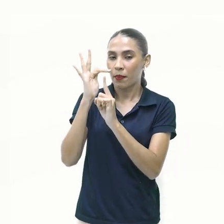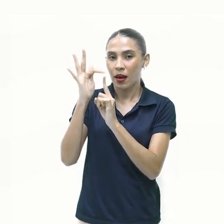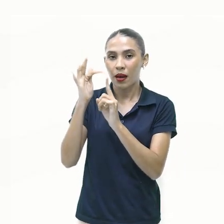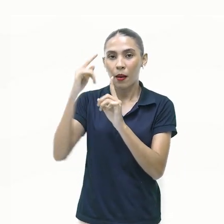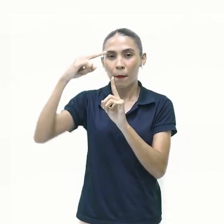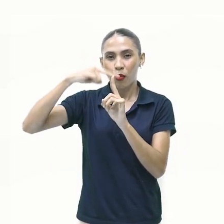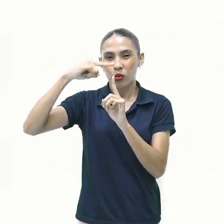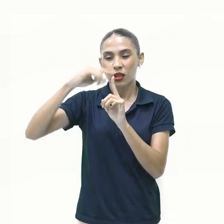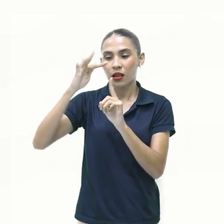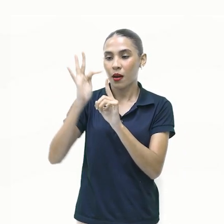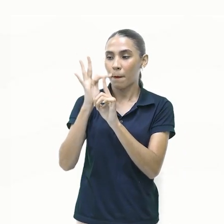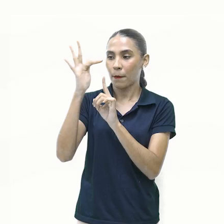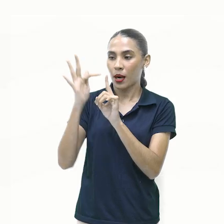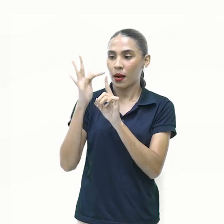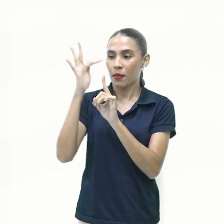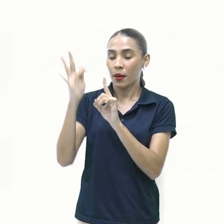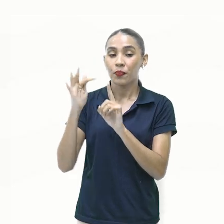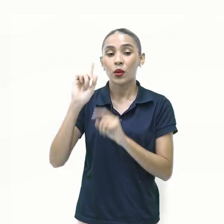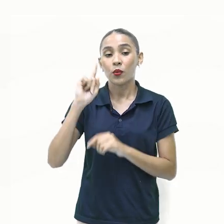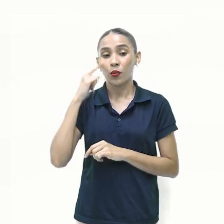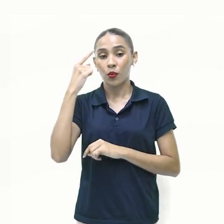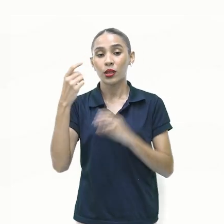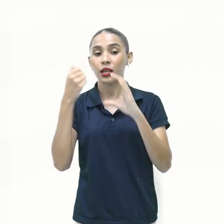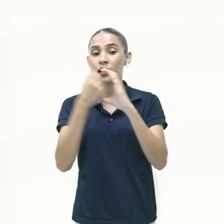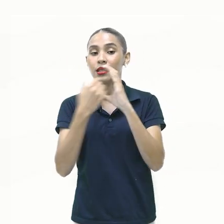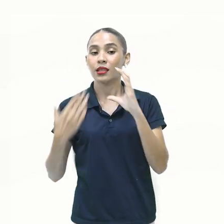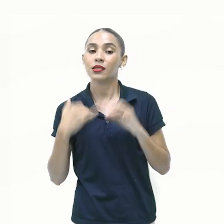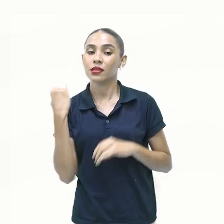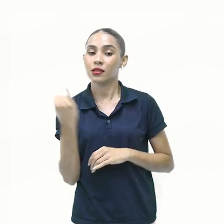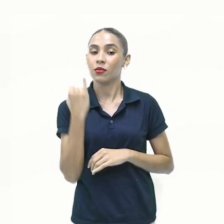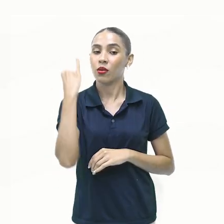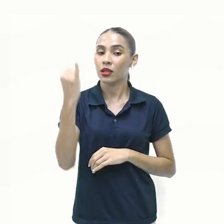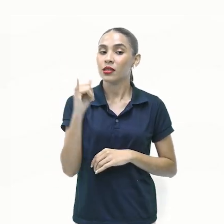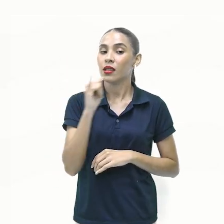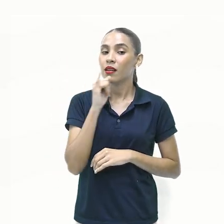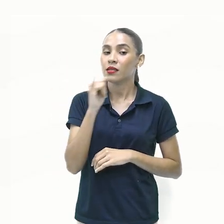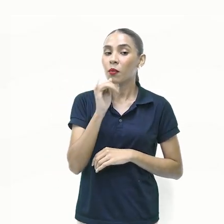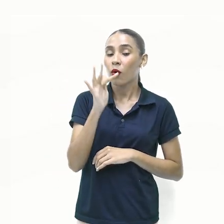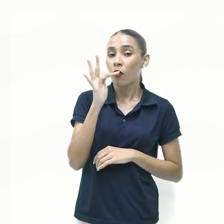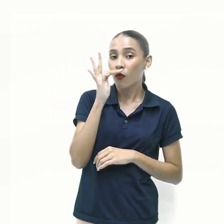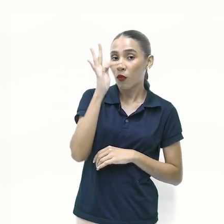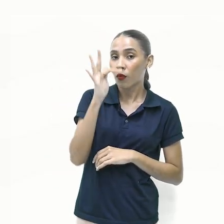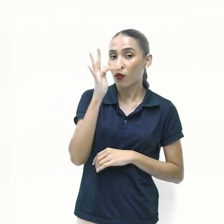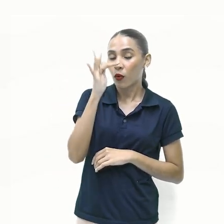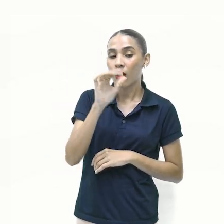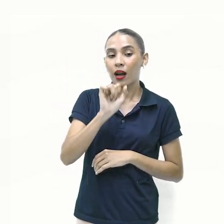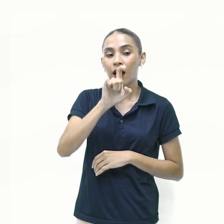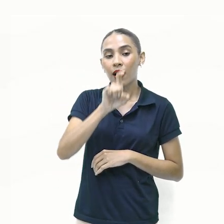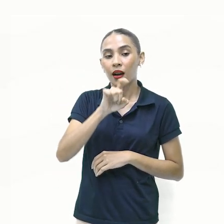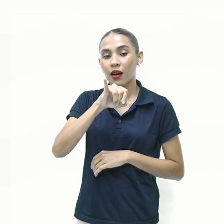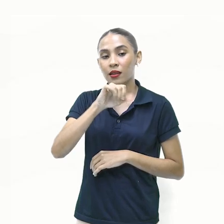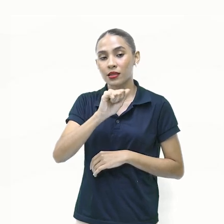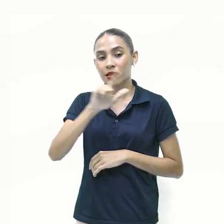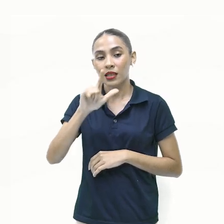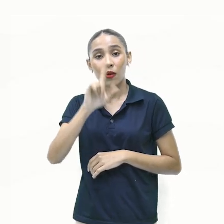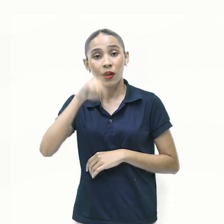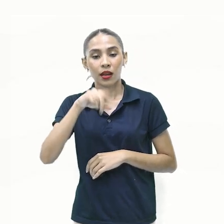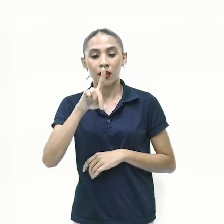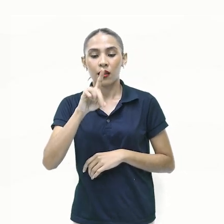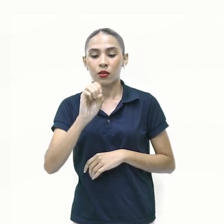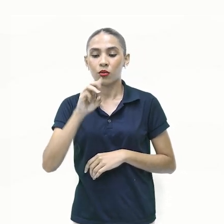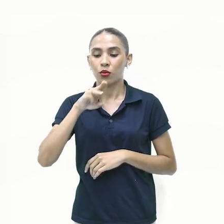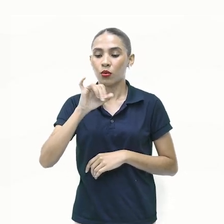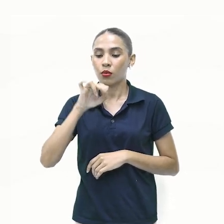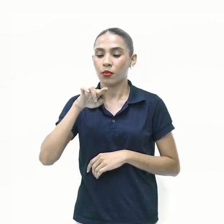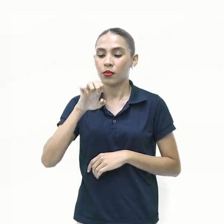da planta. Um outro fator bem importante é que a planta que tem a flor como axial, ela é